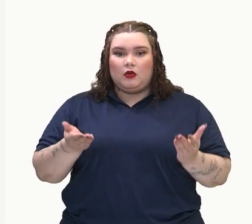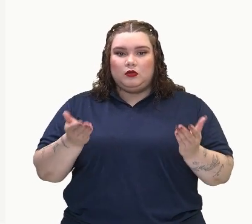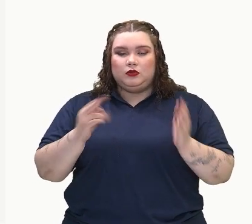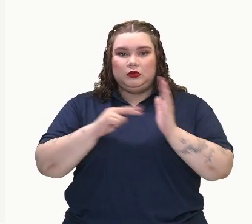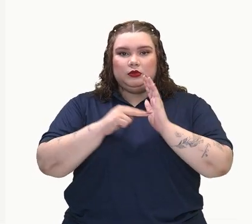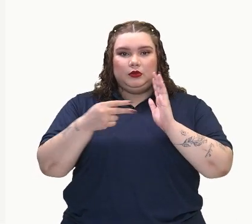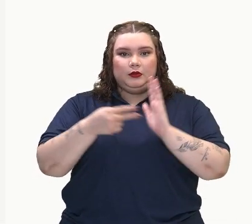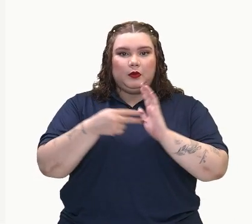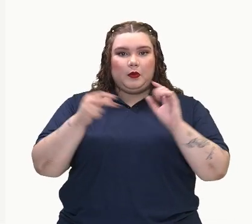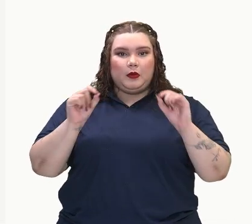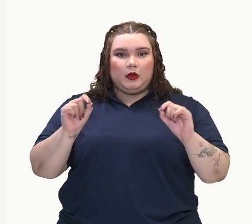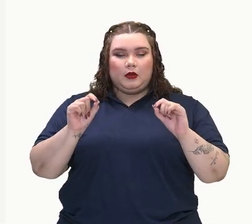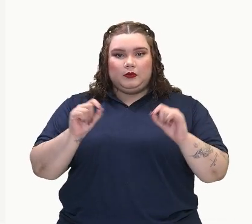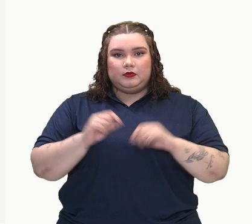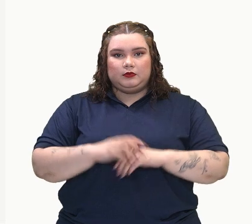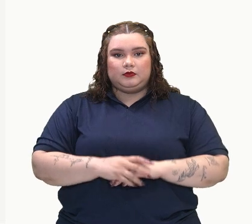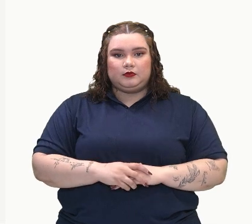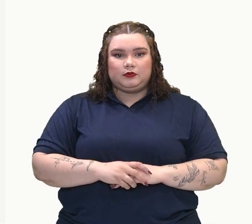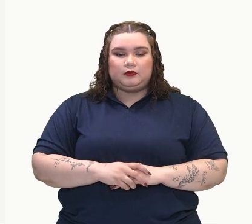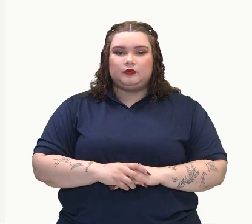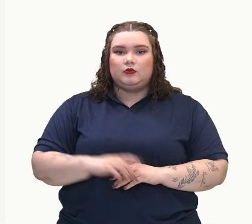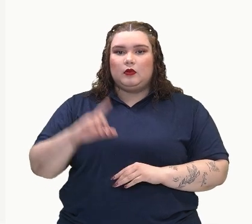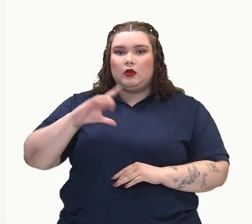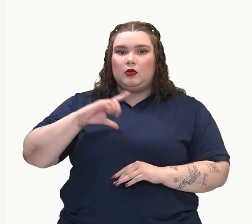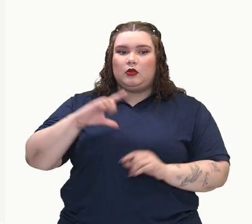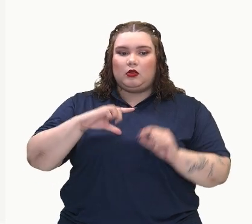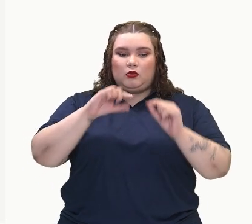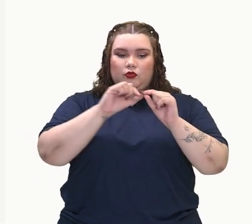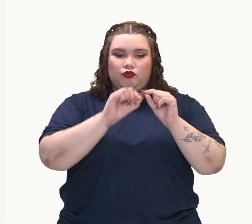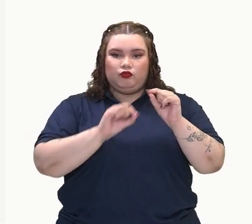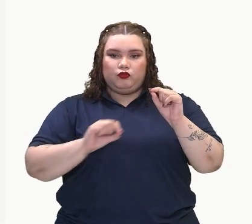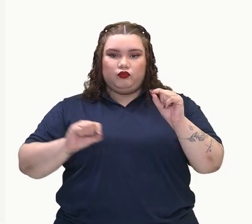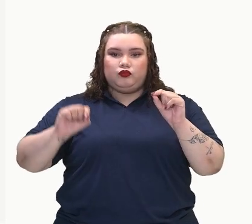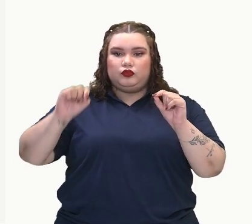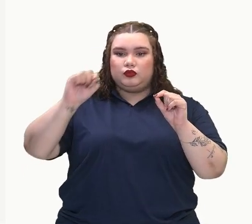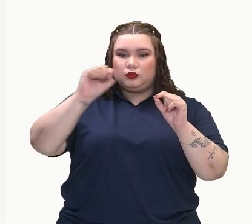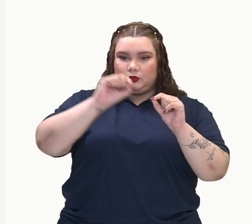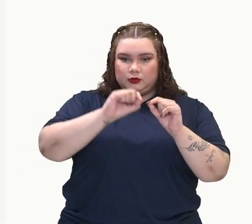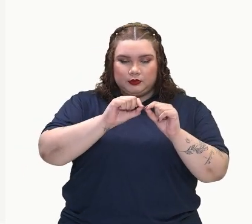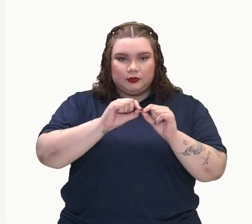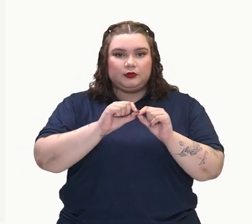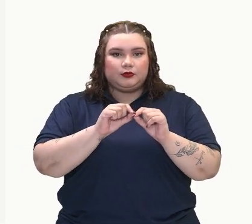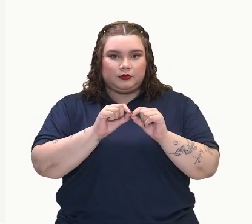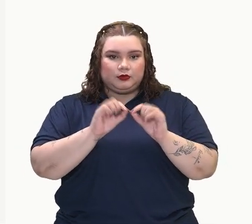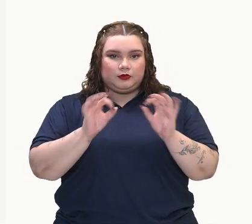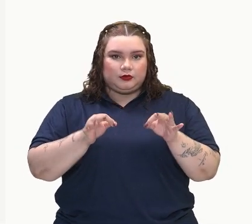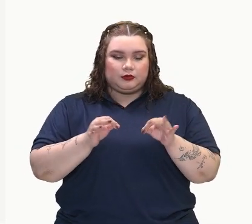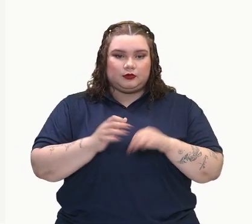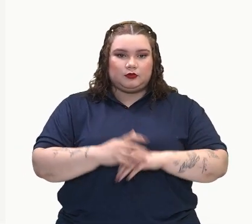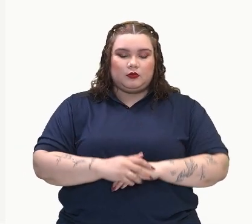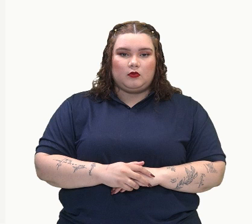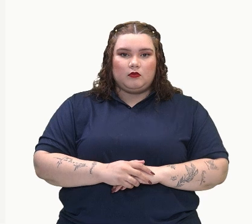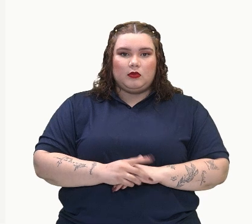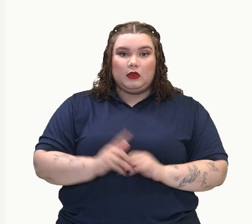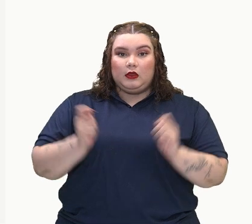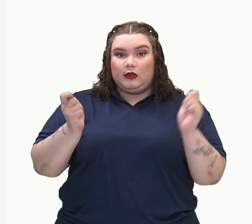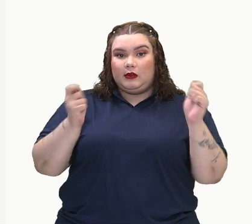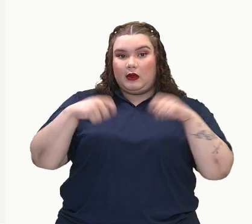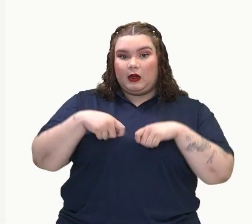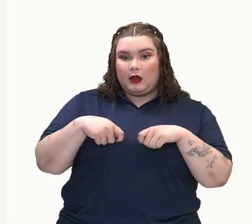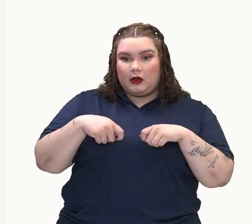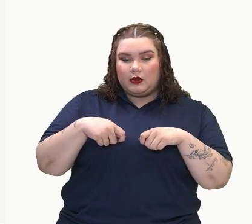é isso? Então, quando você tem uma circunferência, certo? Para que você possa